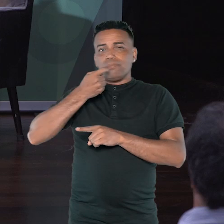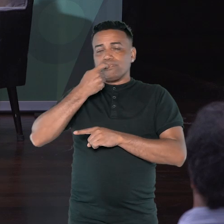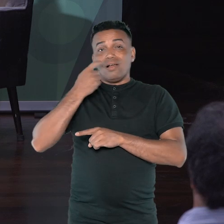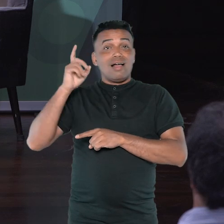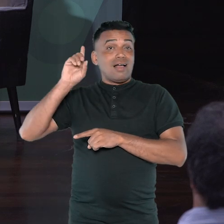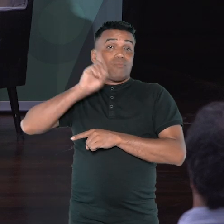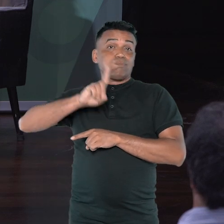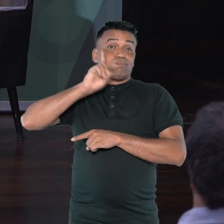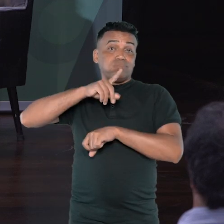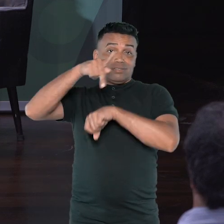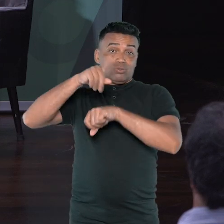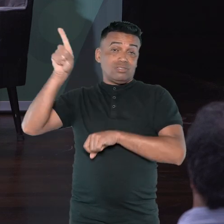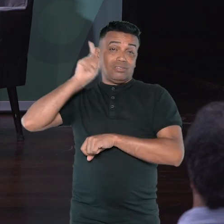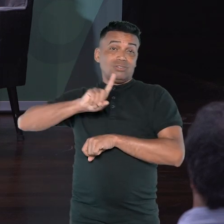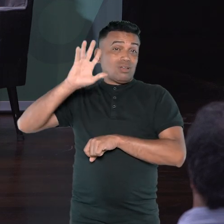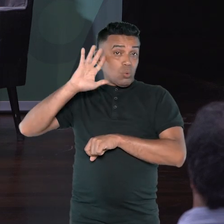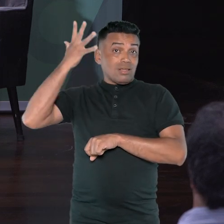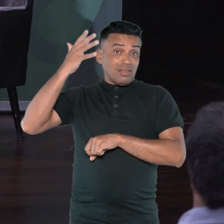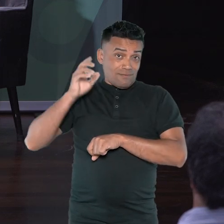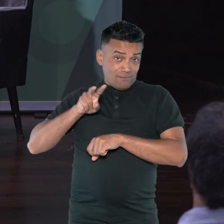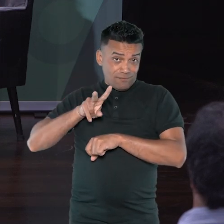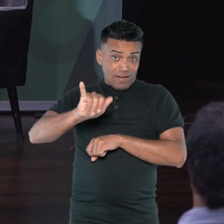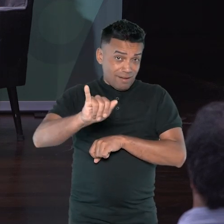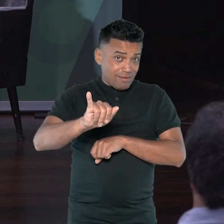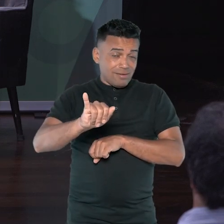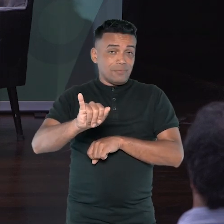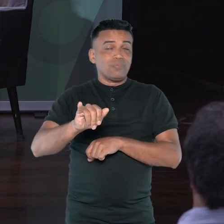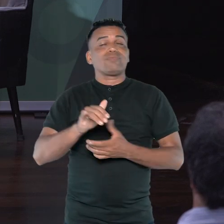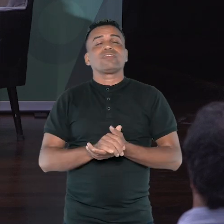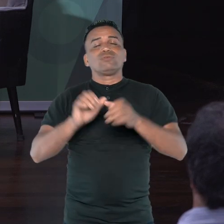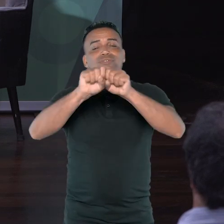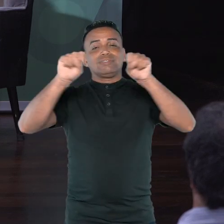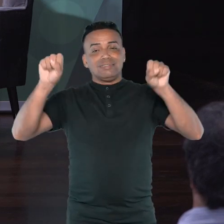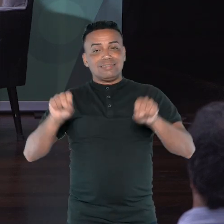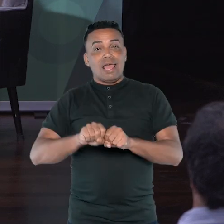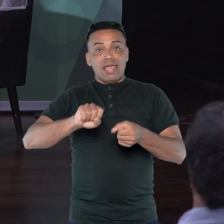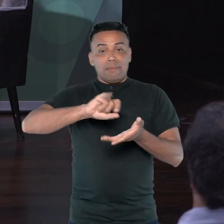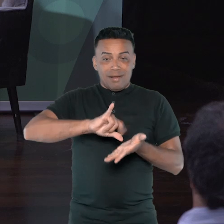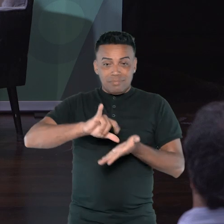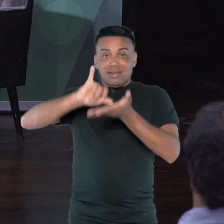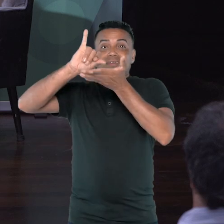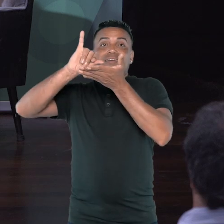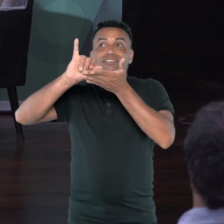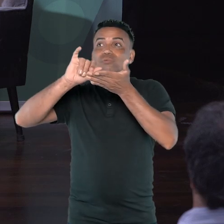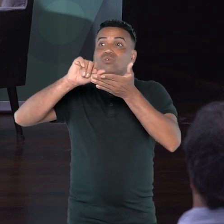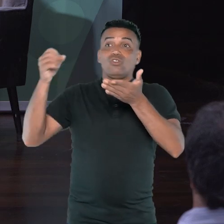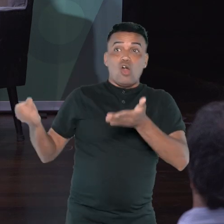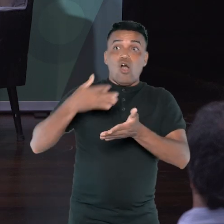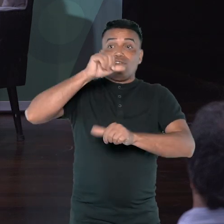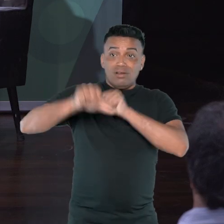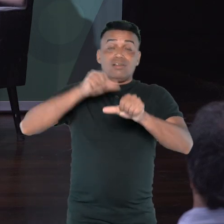Estados Unidos, que está para acontecer nos Estados Unidos, quando o capitalismo se alimenta e se retroalimenta